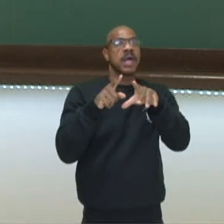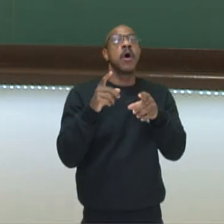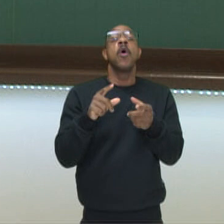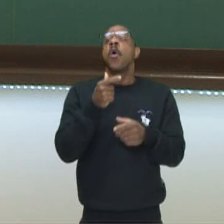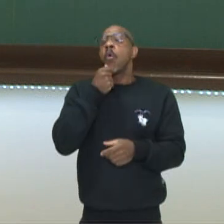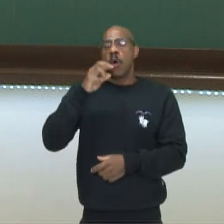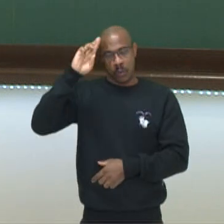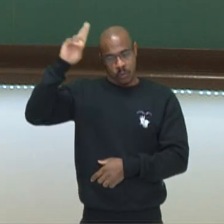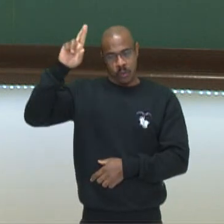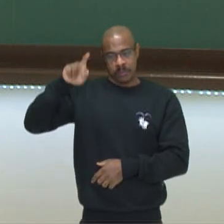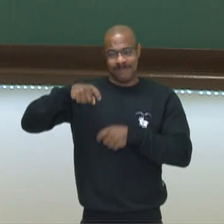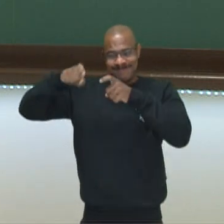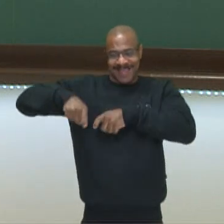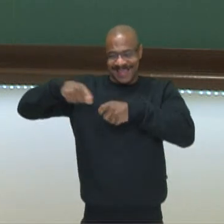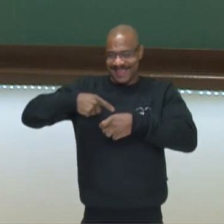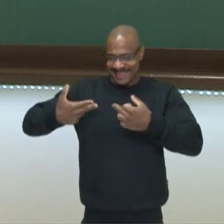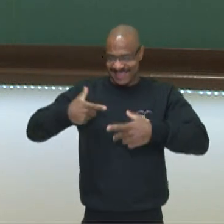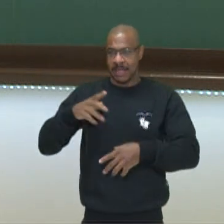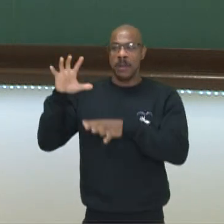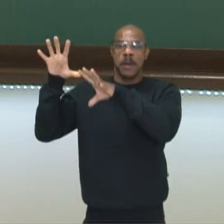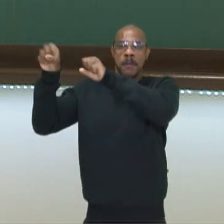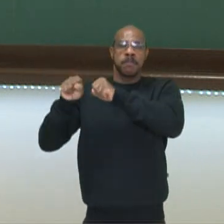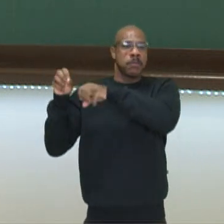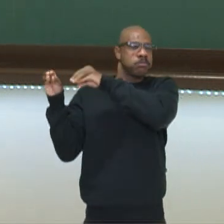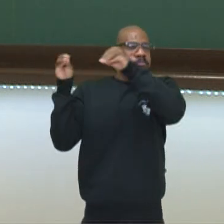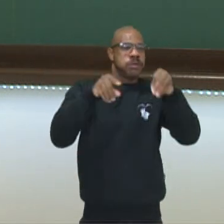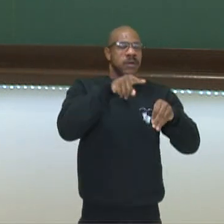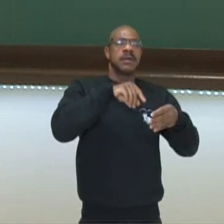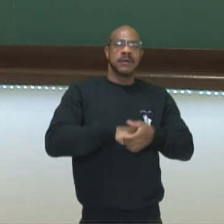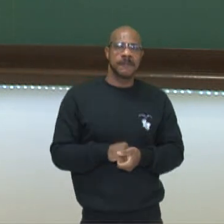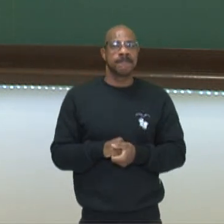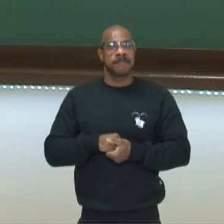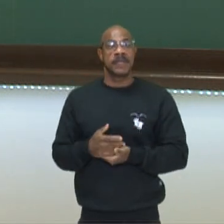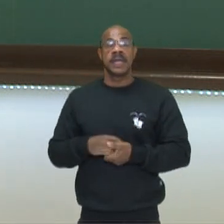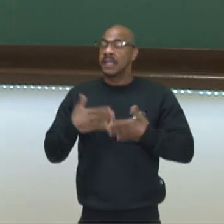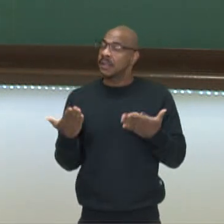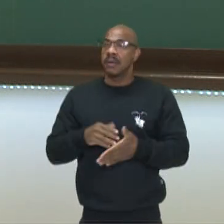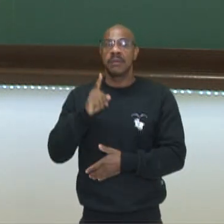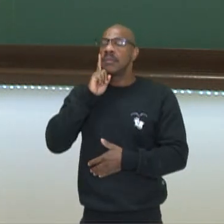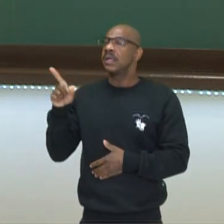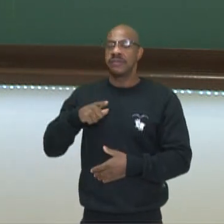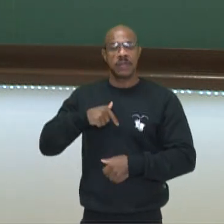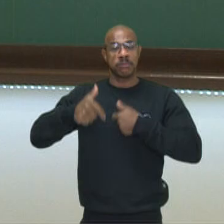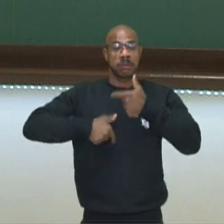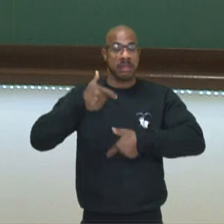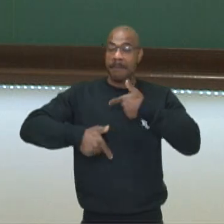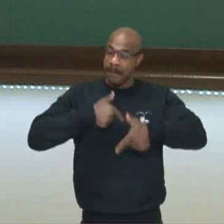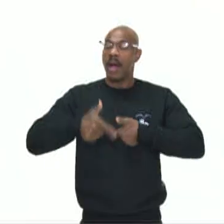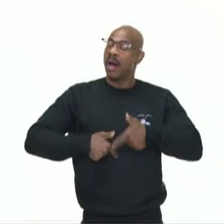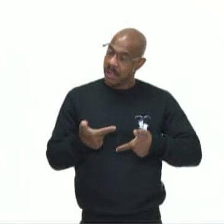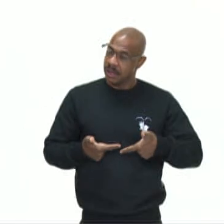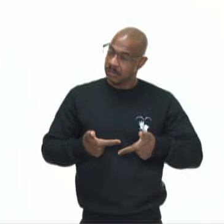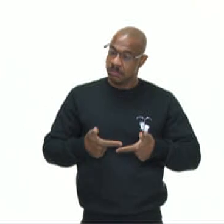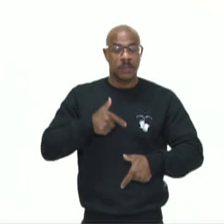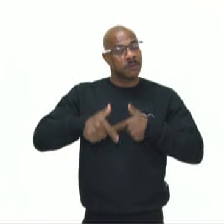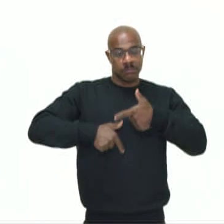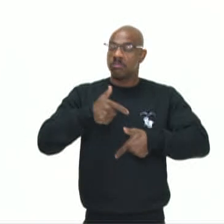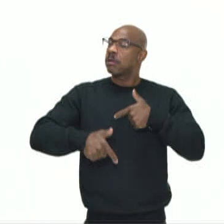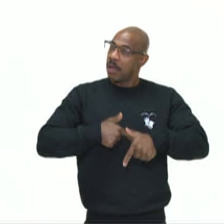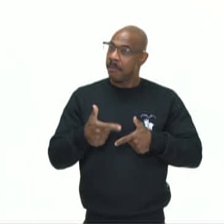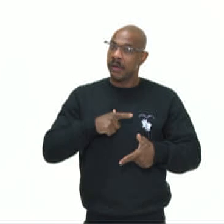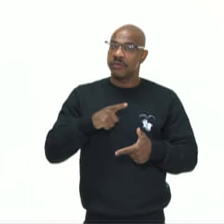de colonização. E eles assinavam, né, um contrato prévio de serviço, que ficou conhecido como servidão